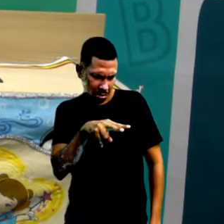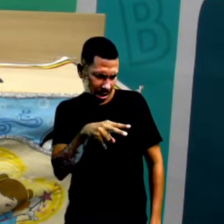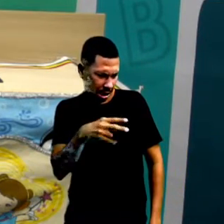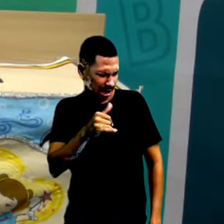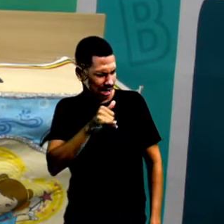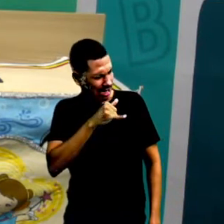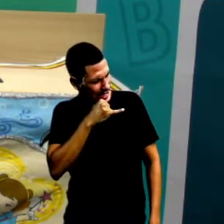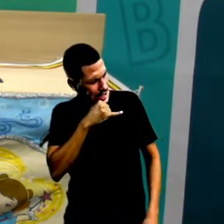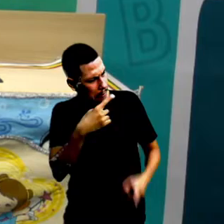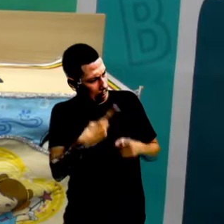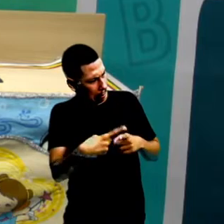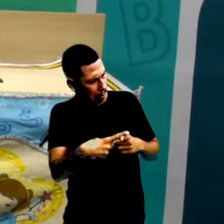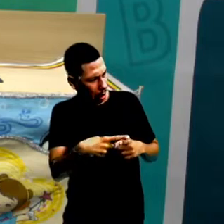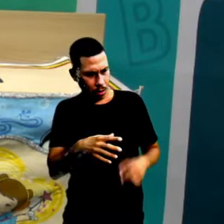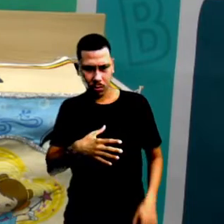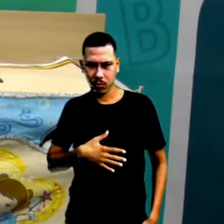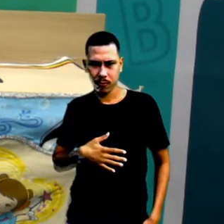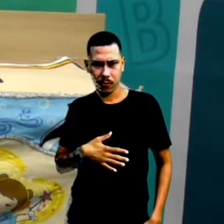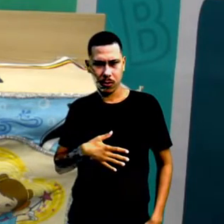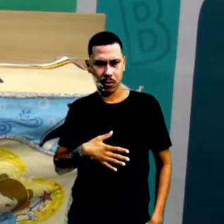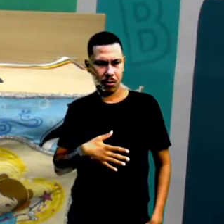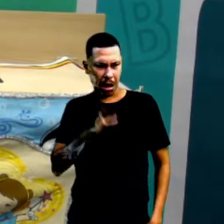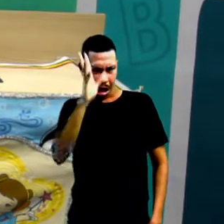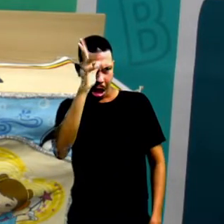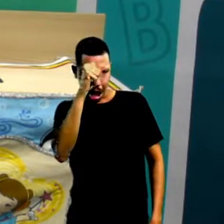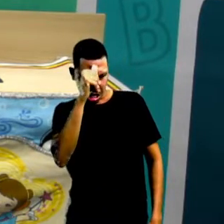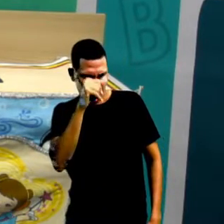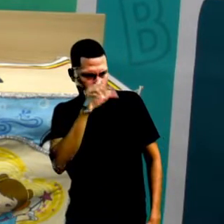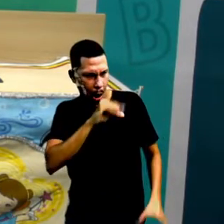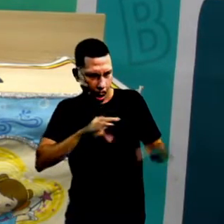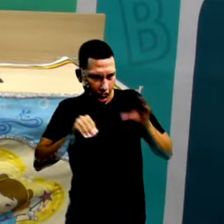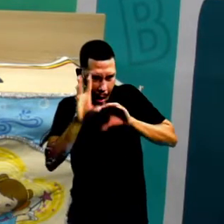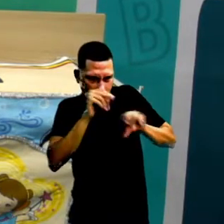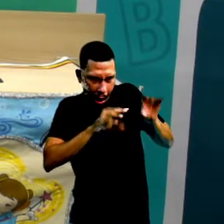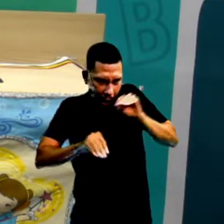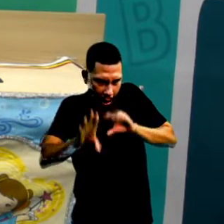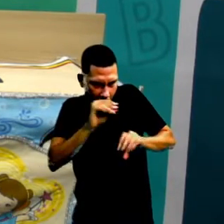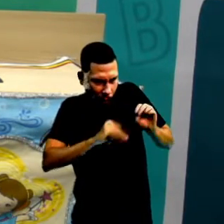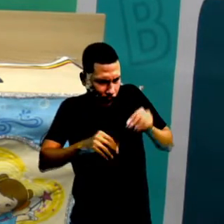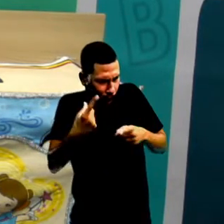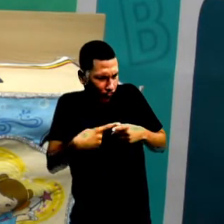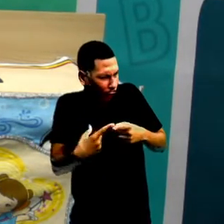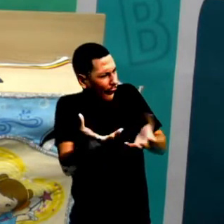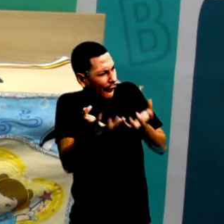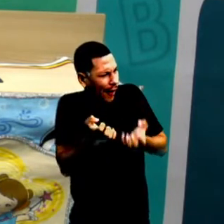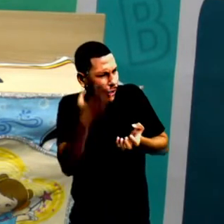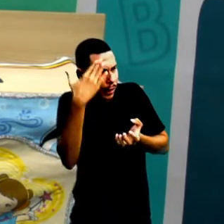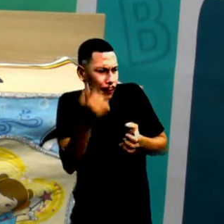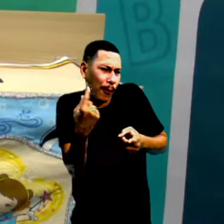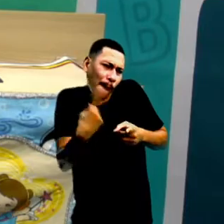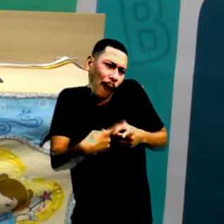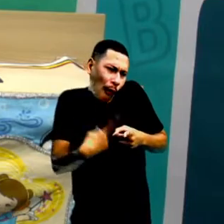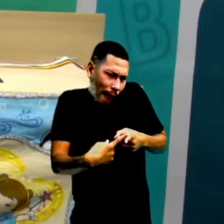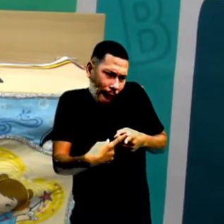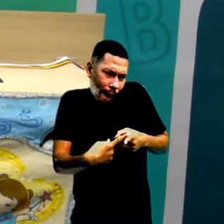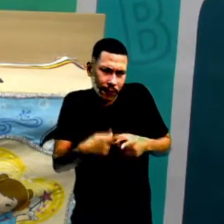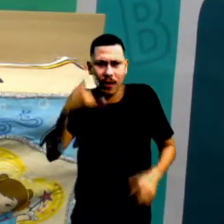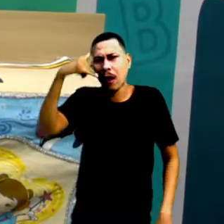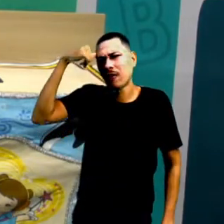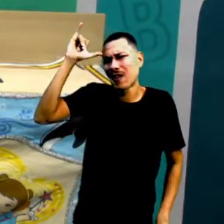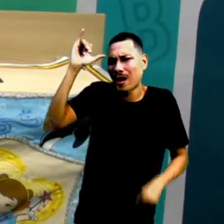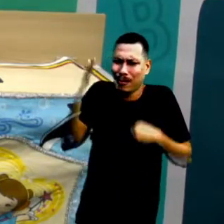um copo tão grande porque todas elas queriam saber o motivo de Mimosa está triste